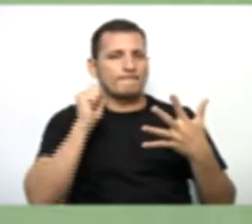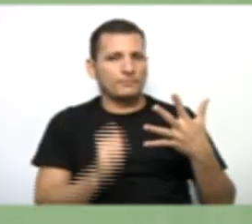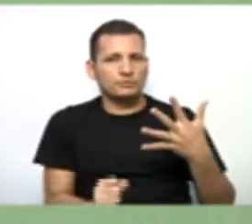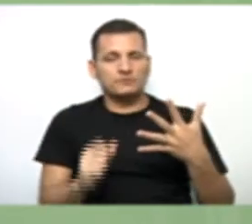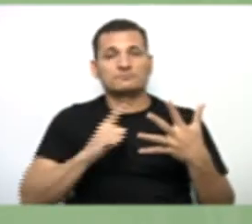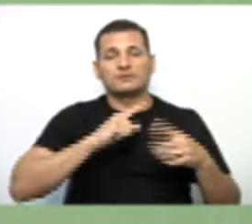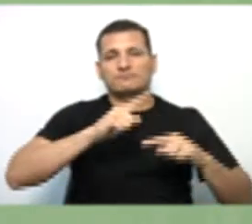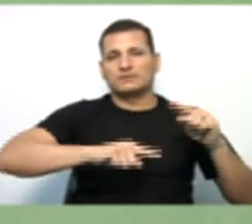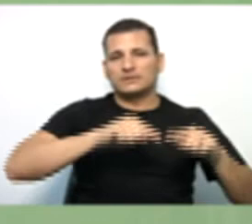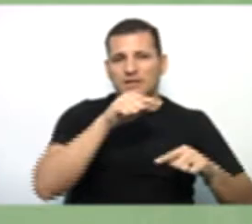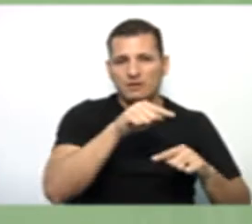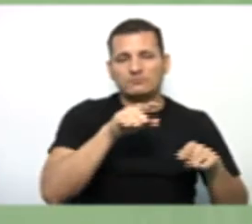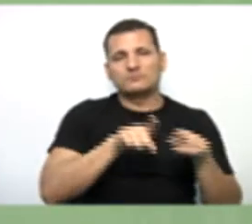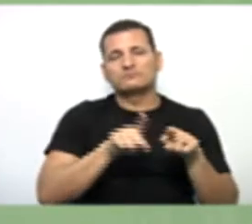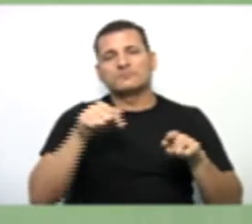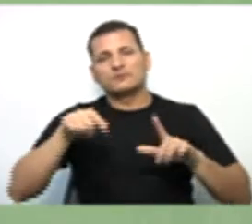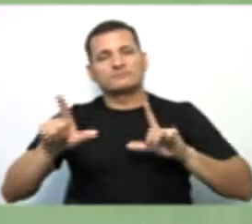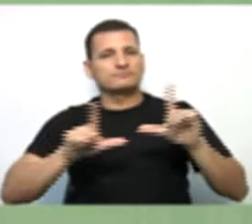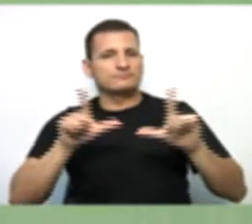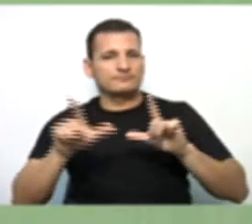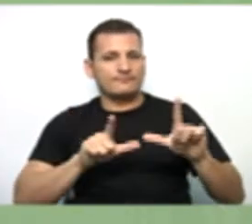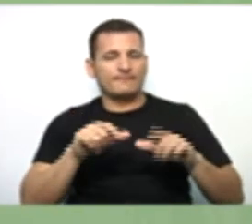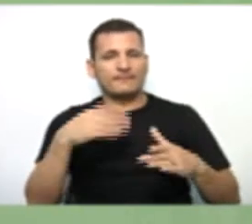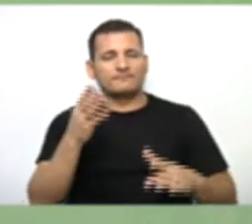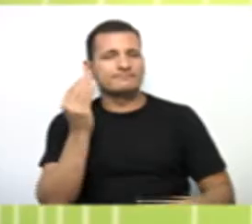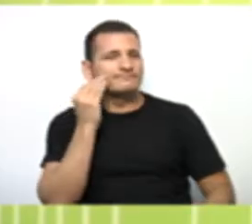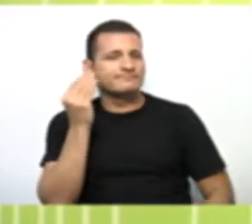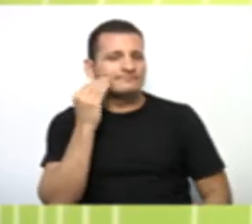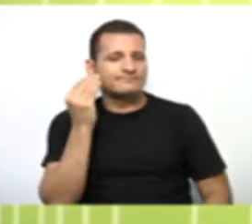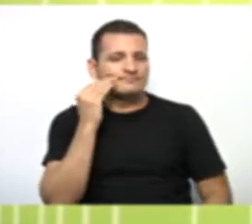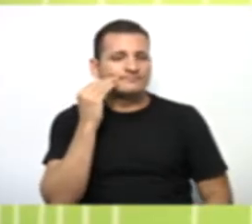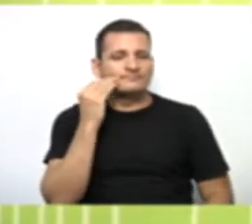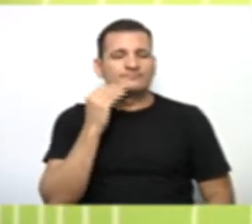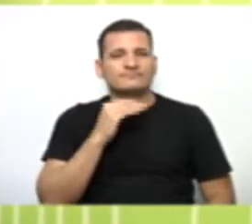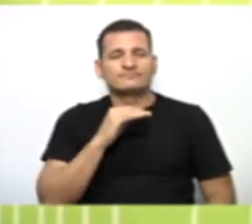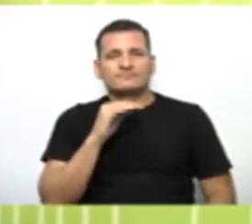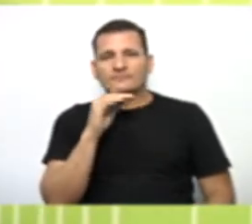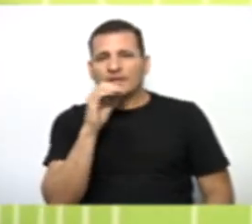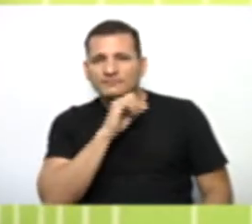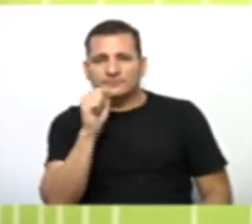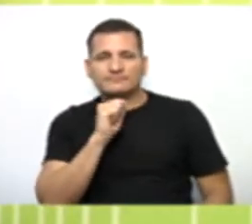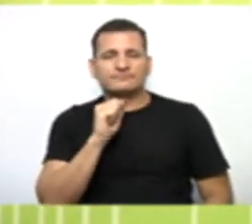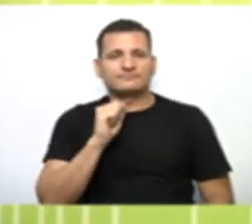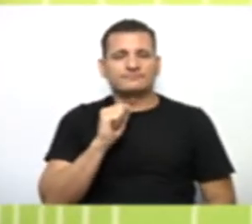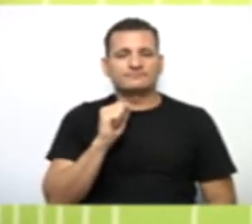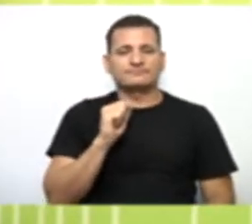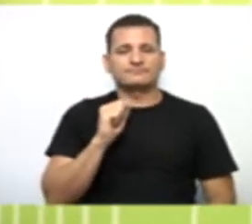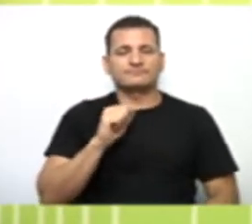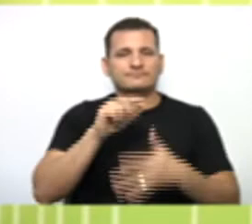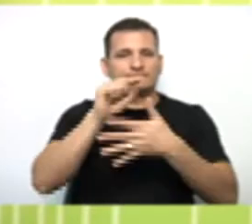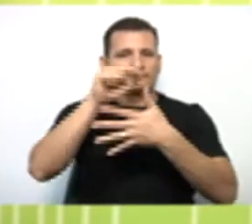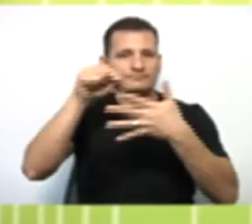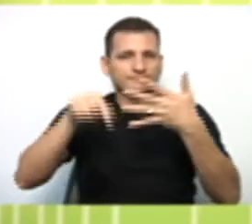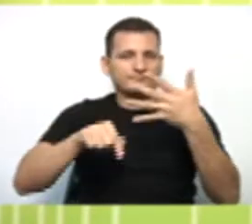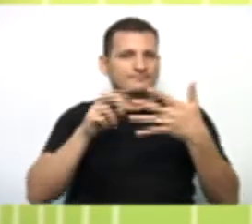material de apoio como aqui no nosso slide. Então vamos verificar rapidamente um pouquinho desses 5 tipos de poderes? Vamos lá, olha